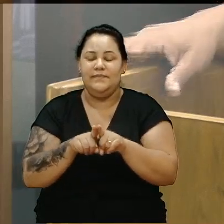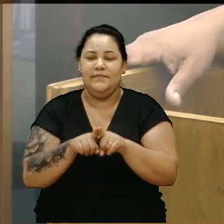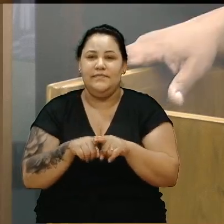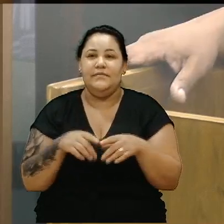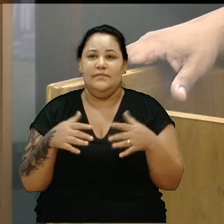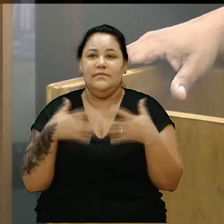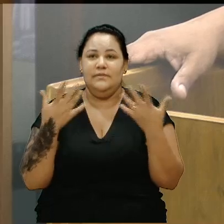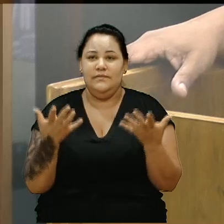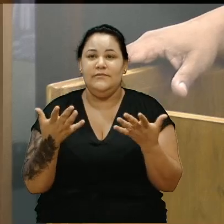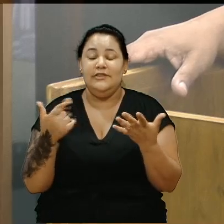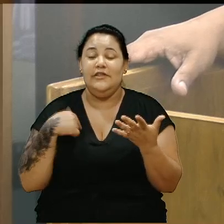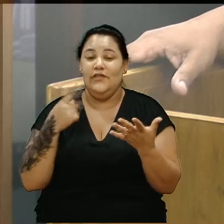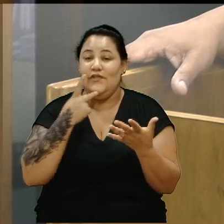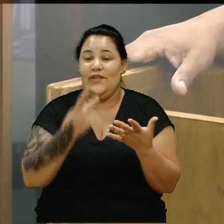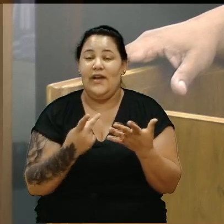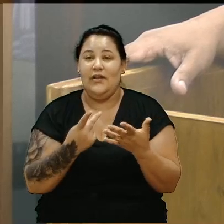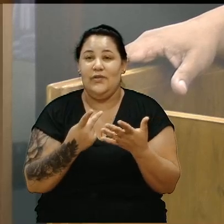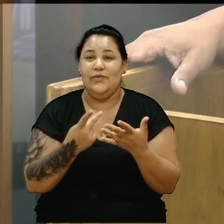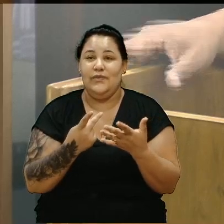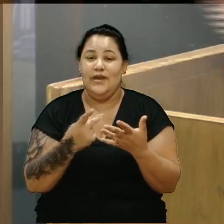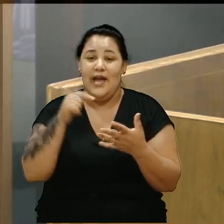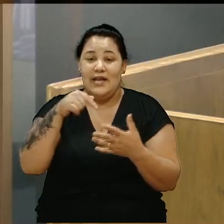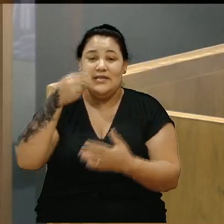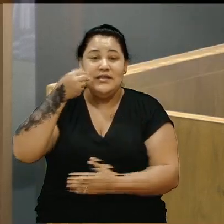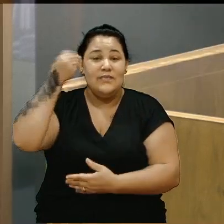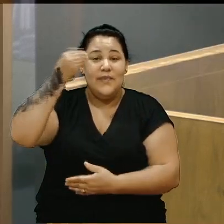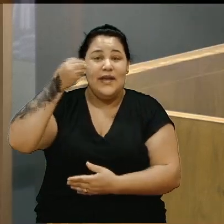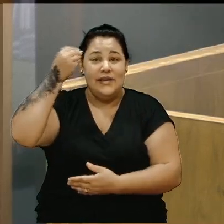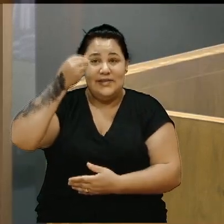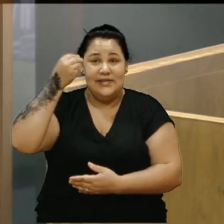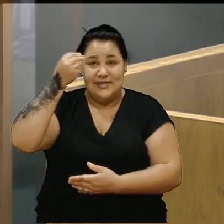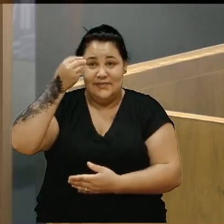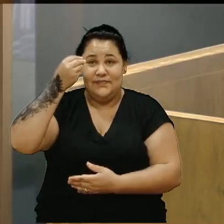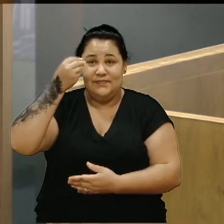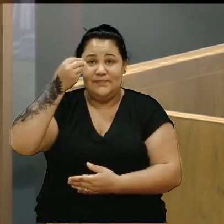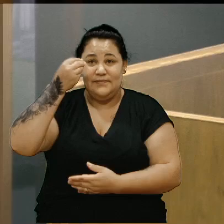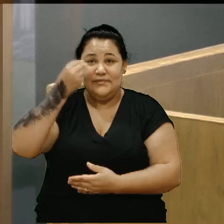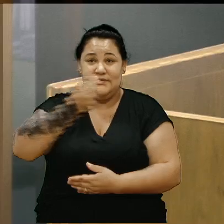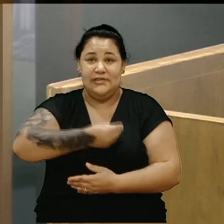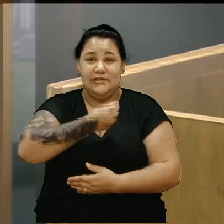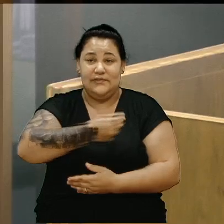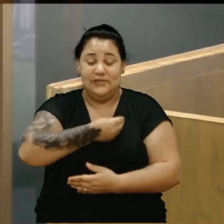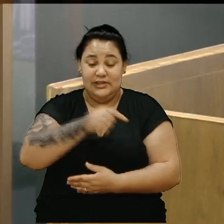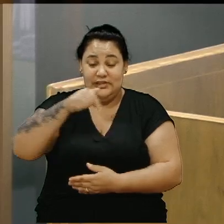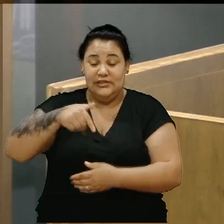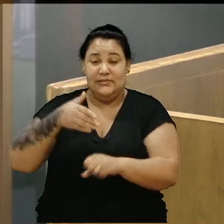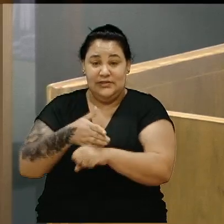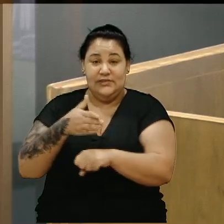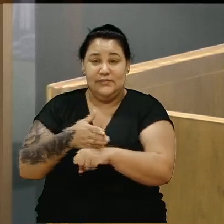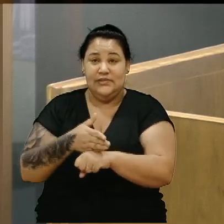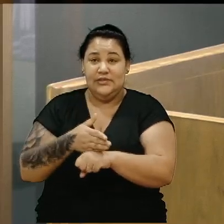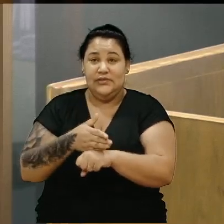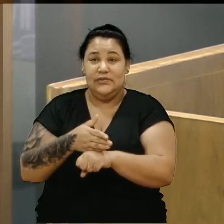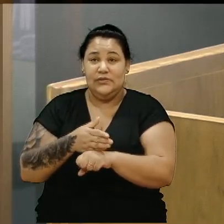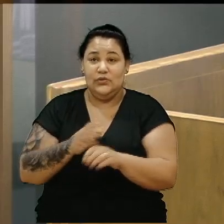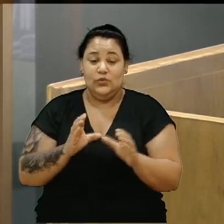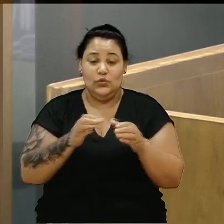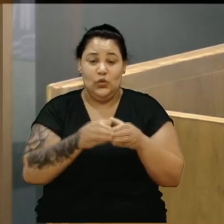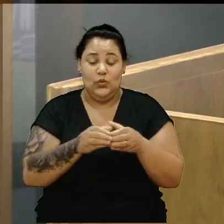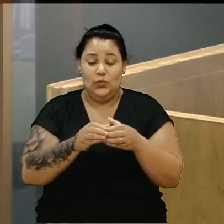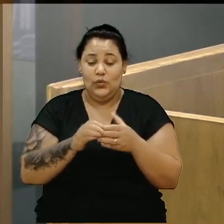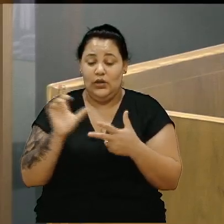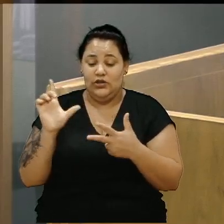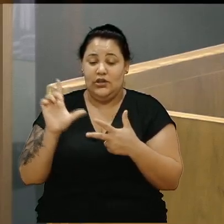Então, eu trago essa experiência que, então, quando tu não está na vida aqui no Legislativo, tu estás no Executivo e